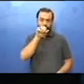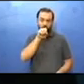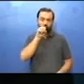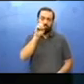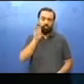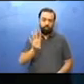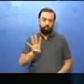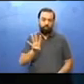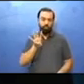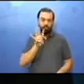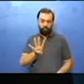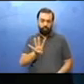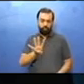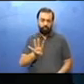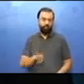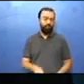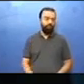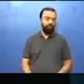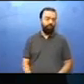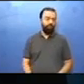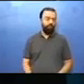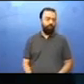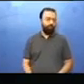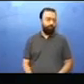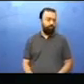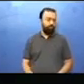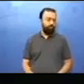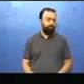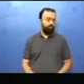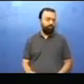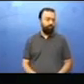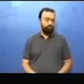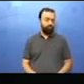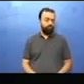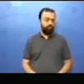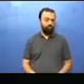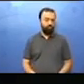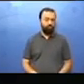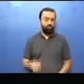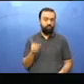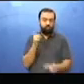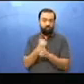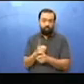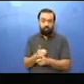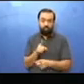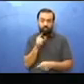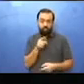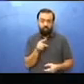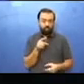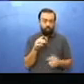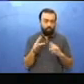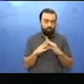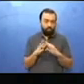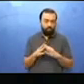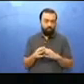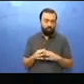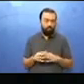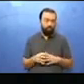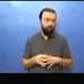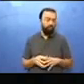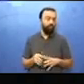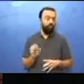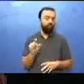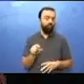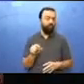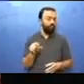Nós abrimos a boca 4 vezes. Muito bem. Agora eu quero que vocês encontrem aí na casa de vocês a palavrinha